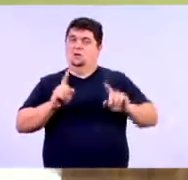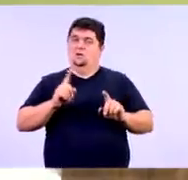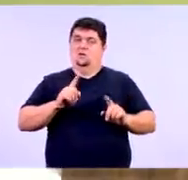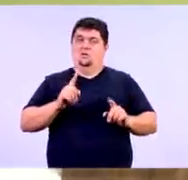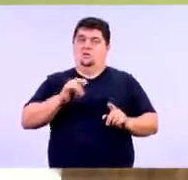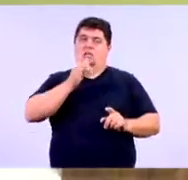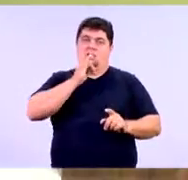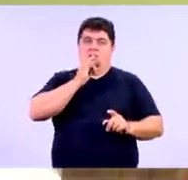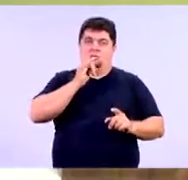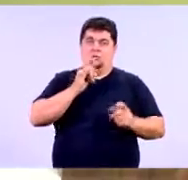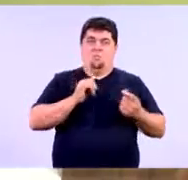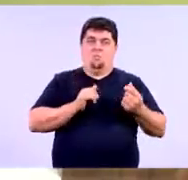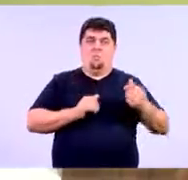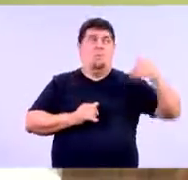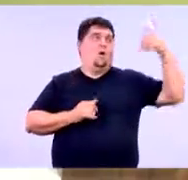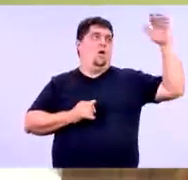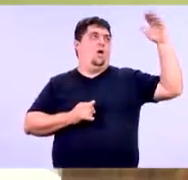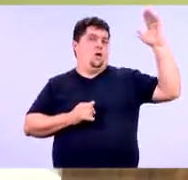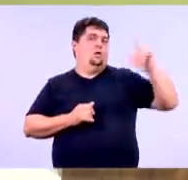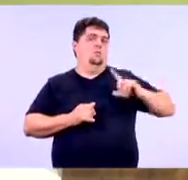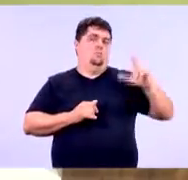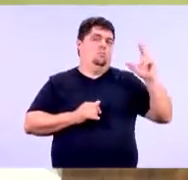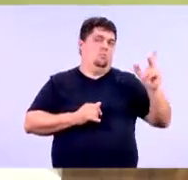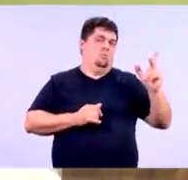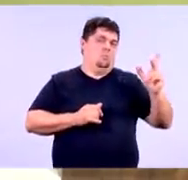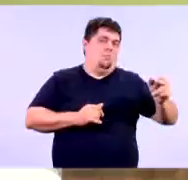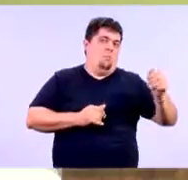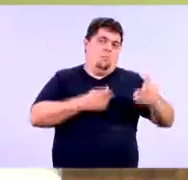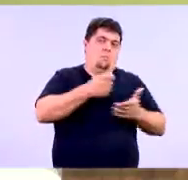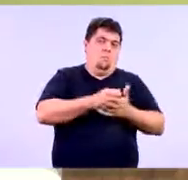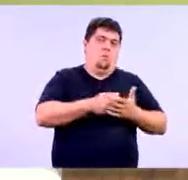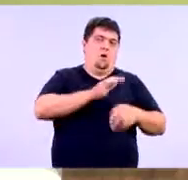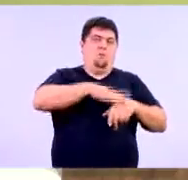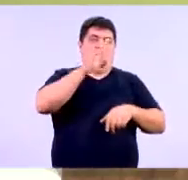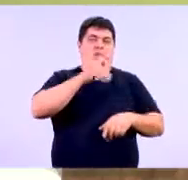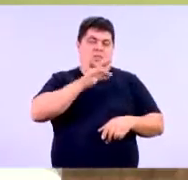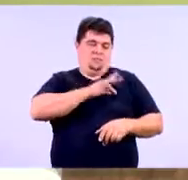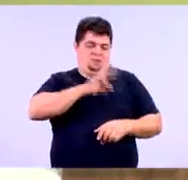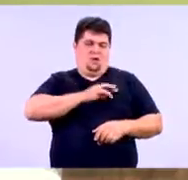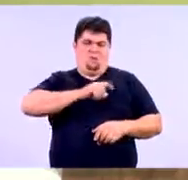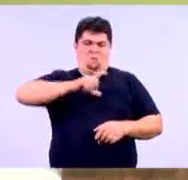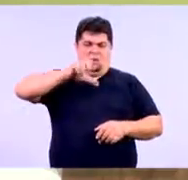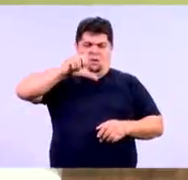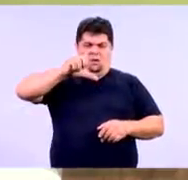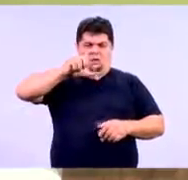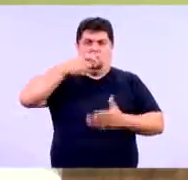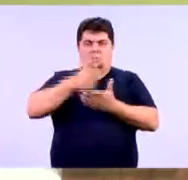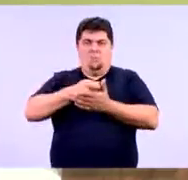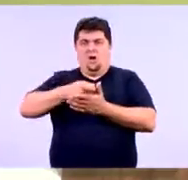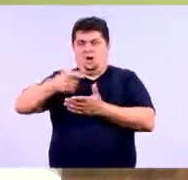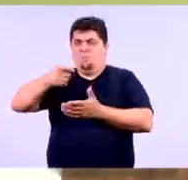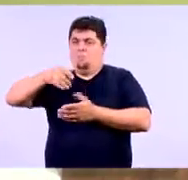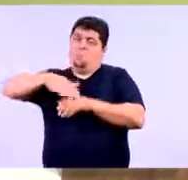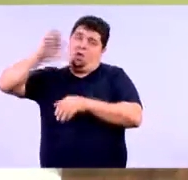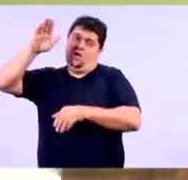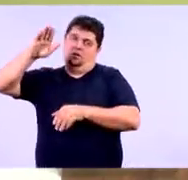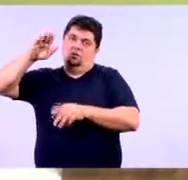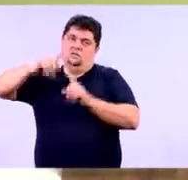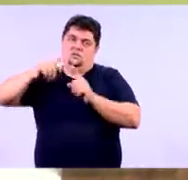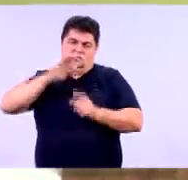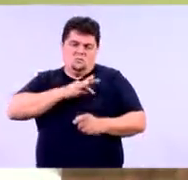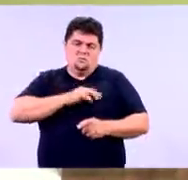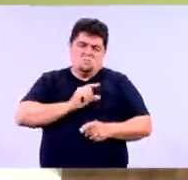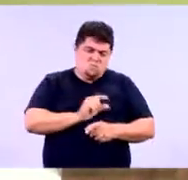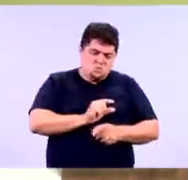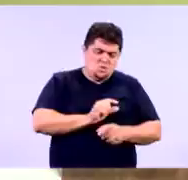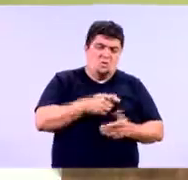tributo diferenciado. Então, quer ver o exemplo para que vocês possam entender? Quem recebe mais vai pagar um pouco mais de tributo. Por quê? Ele não